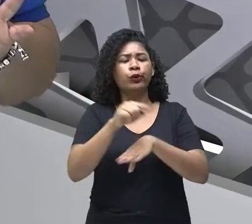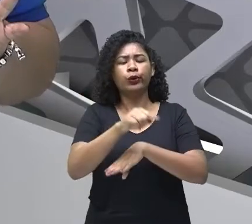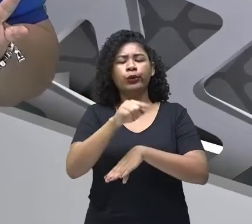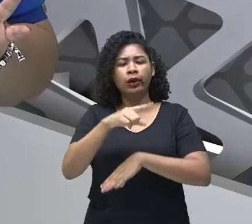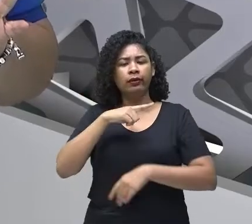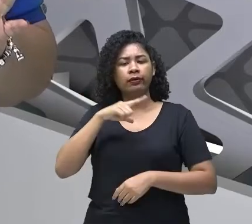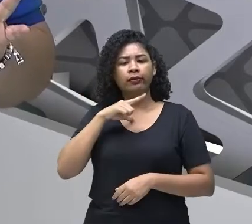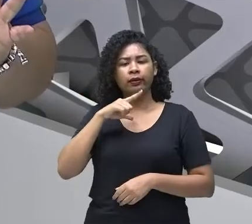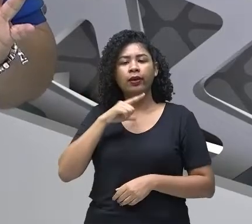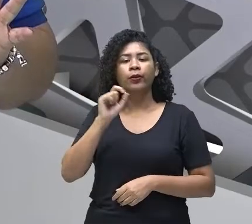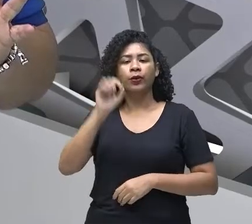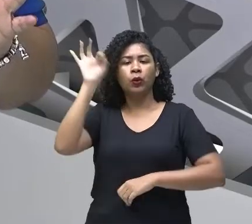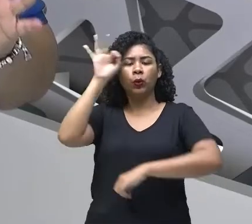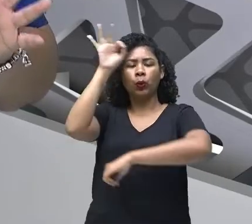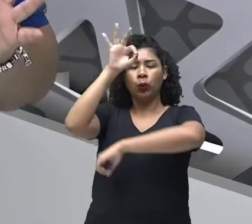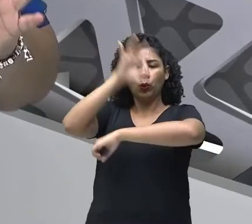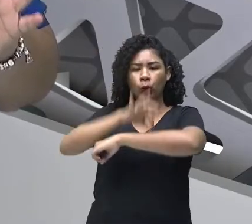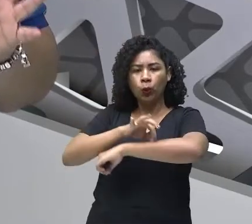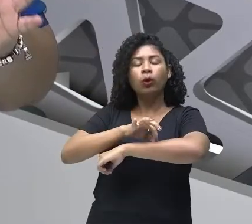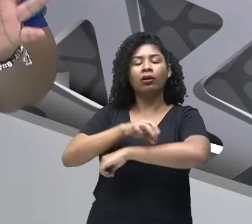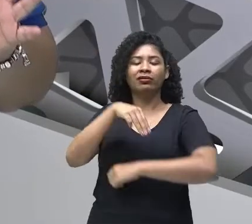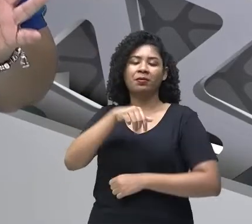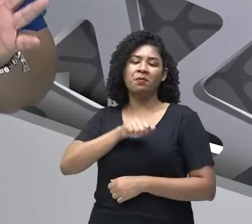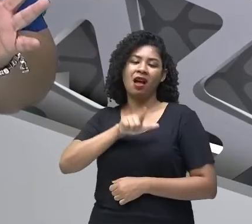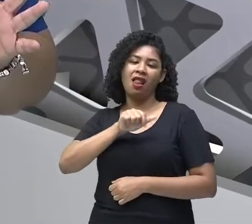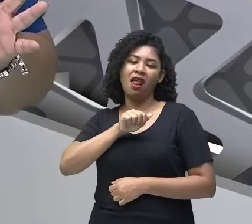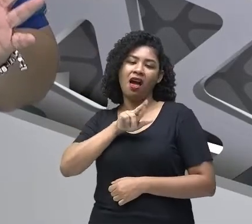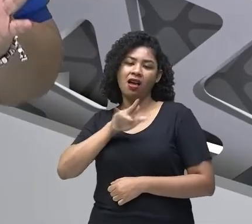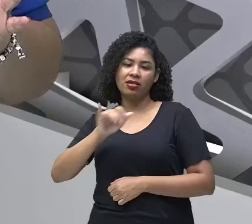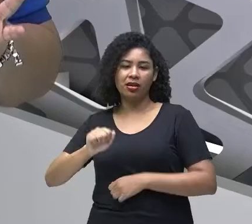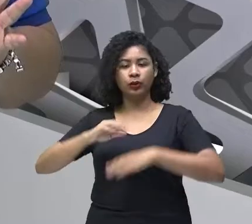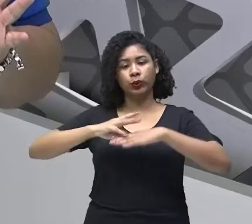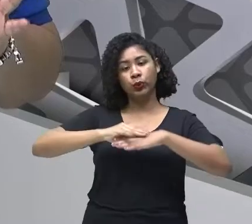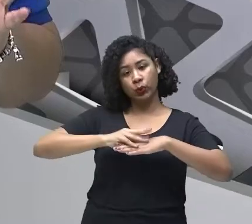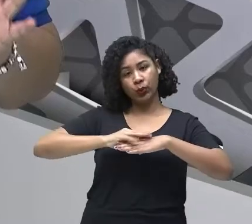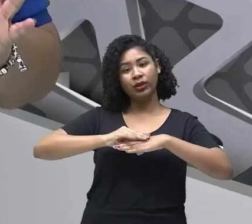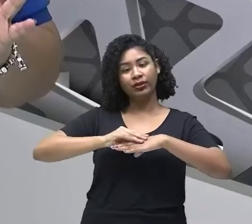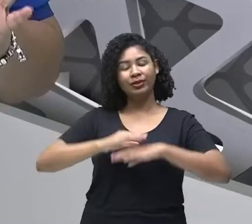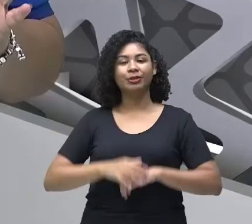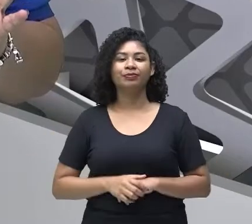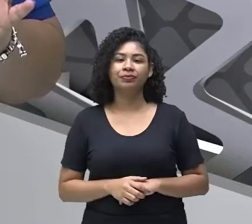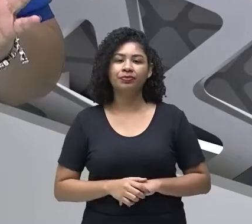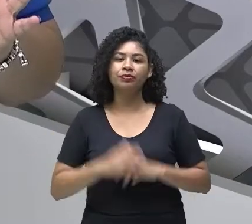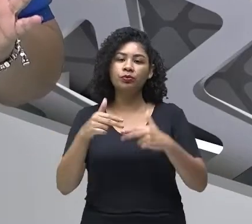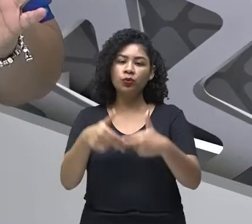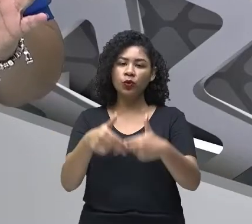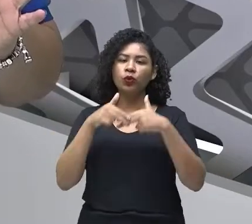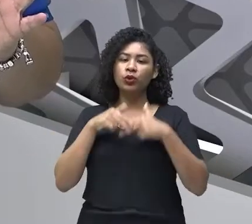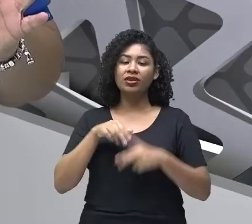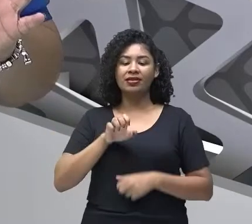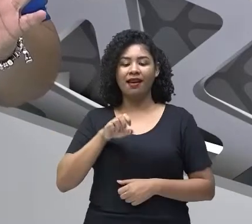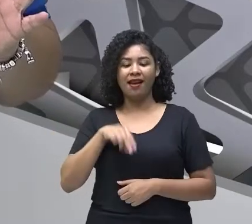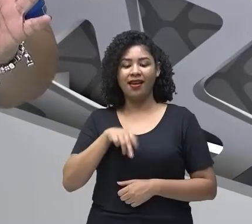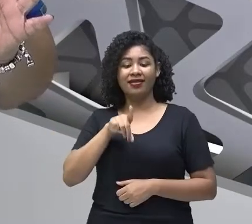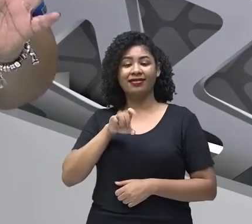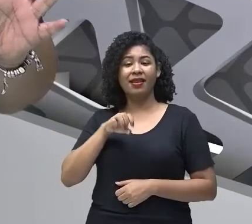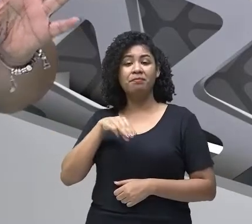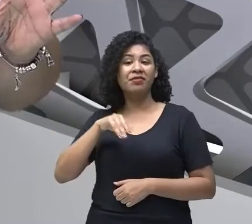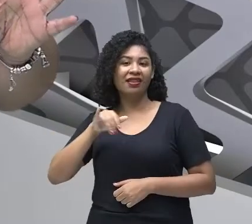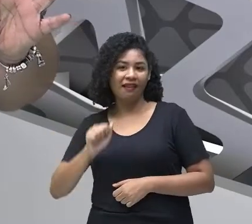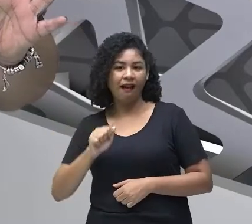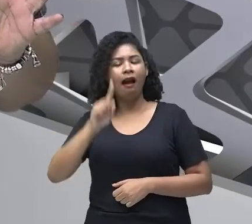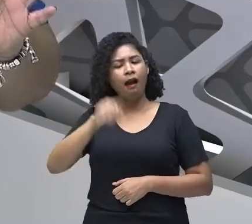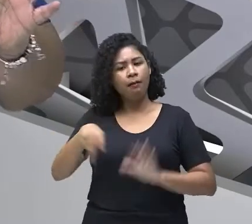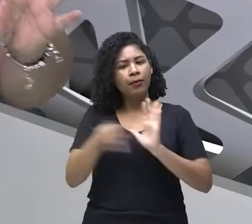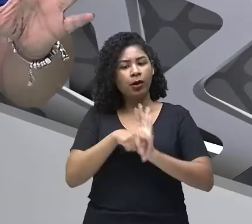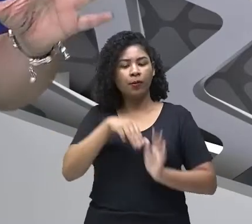reprodução do mosquito, né, que transmite a malária. Então, a endemia, a malária é uma doença